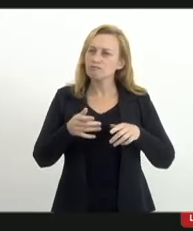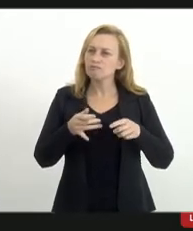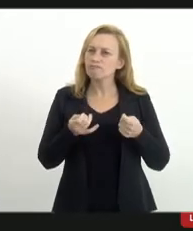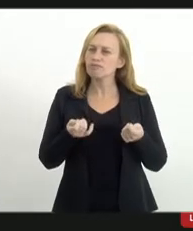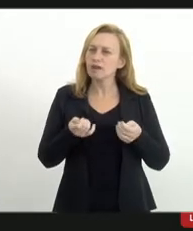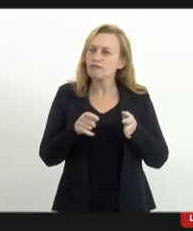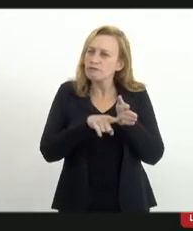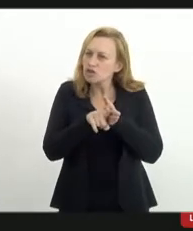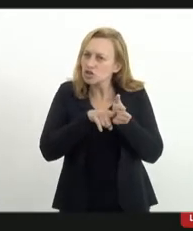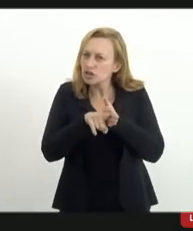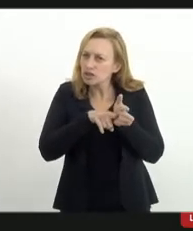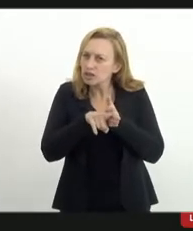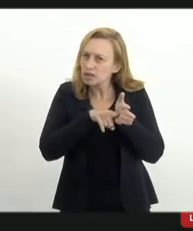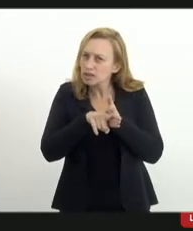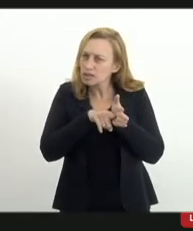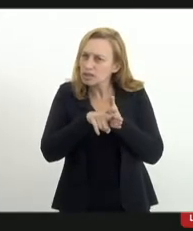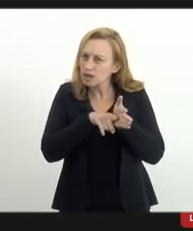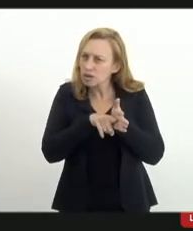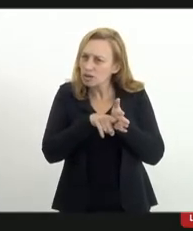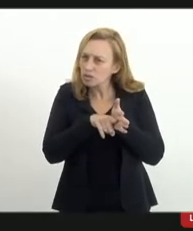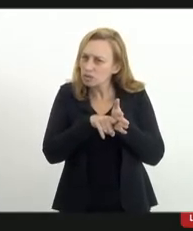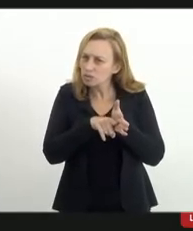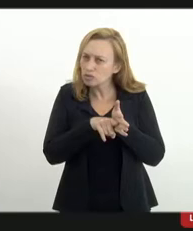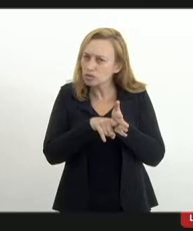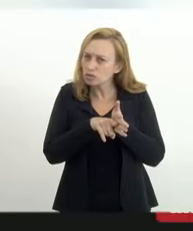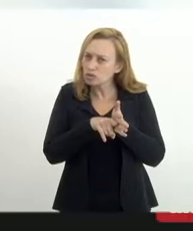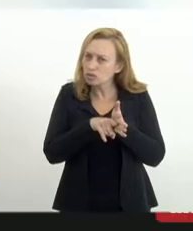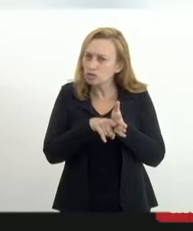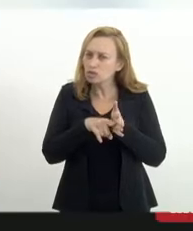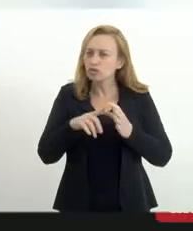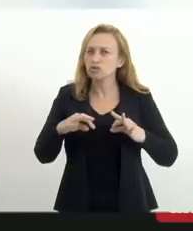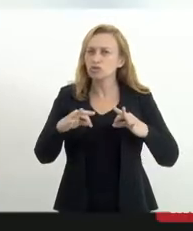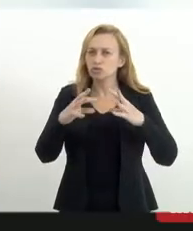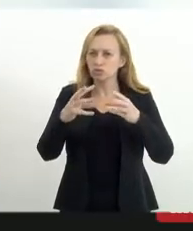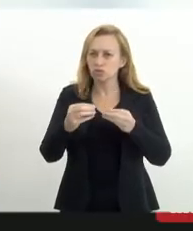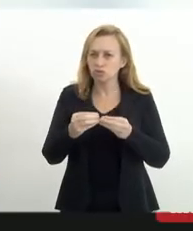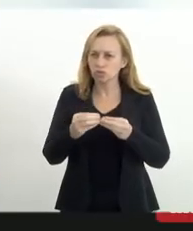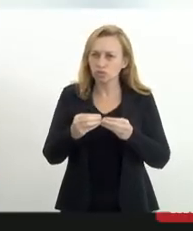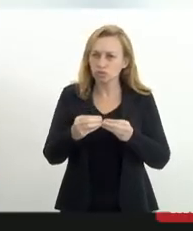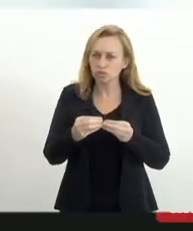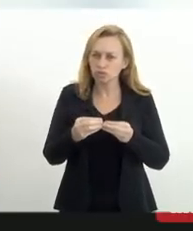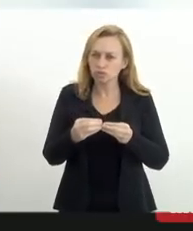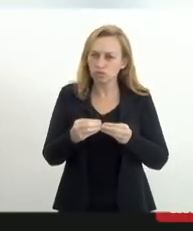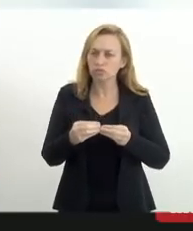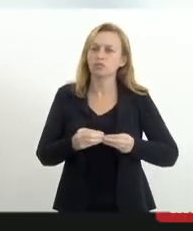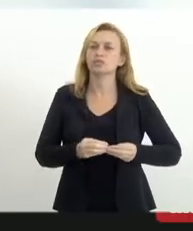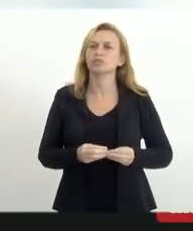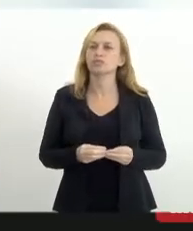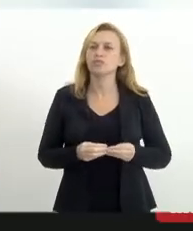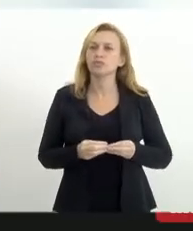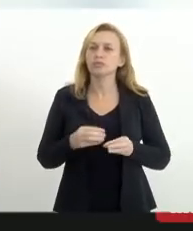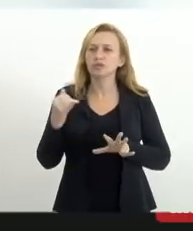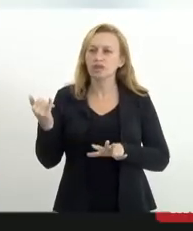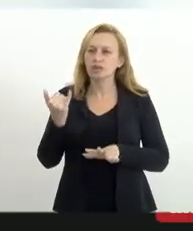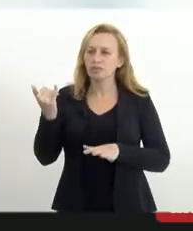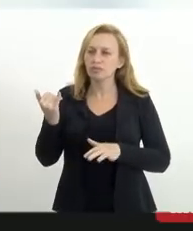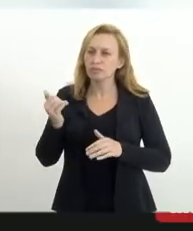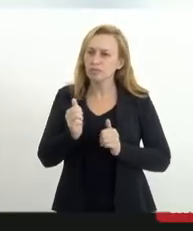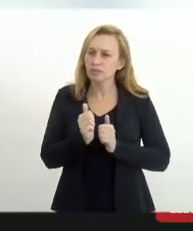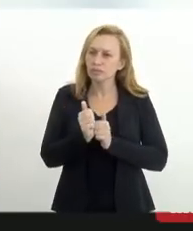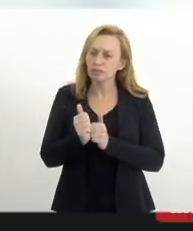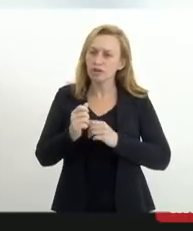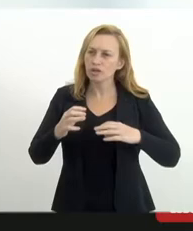e um elenco de medidas profiláticas está muito bem encaminhado.